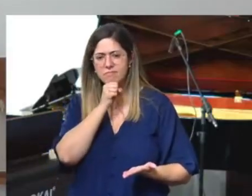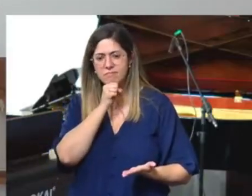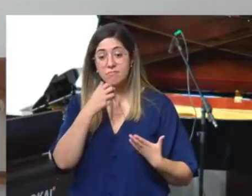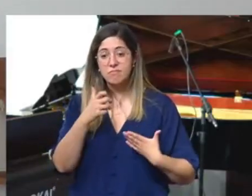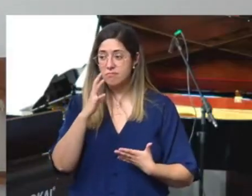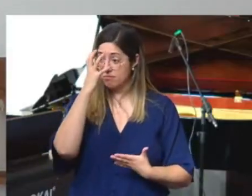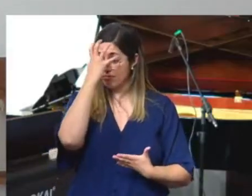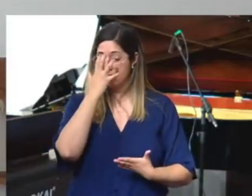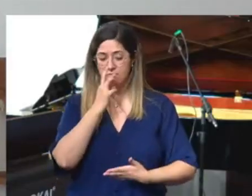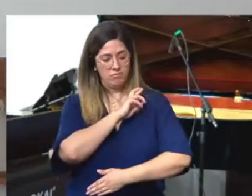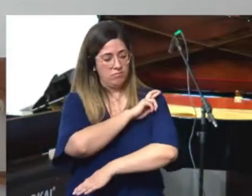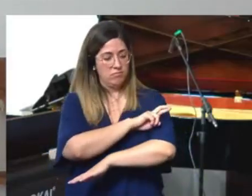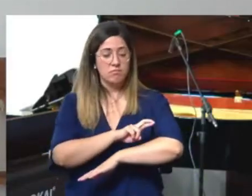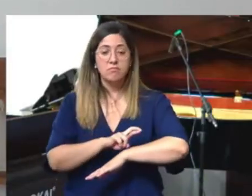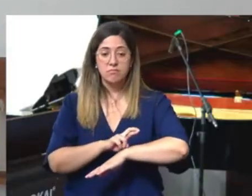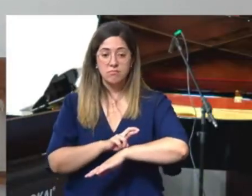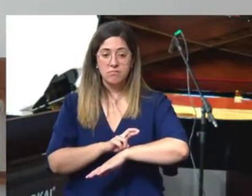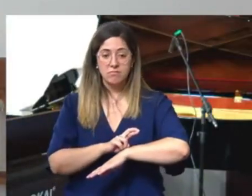respeitosa.